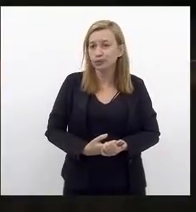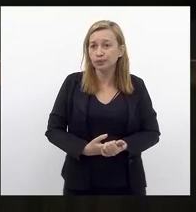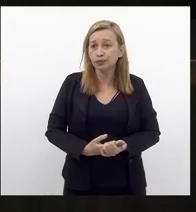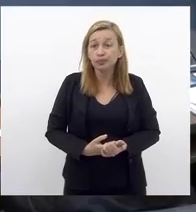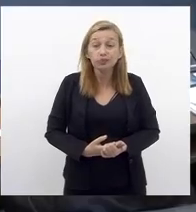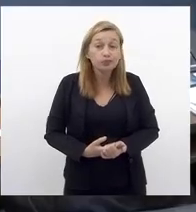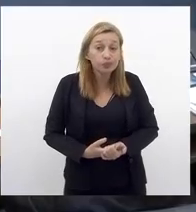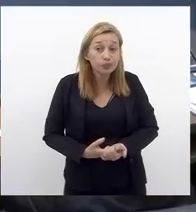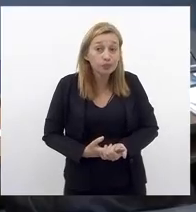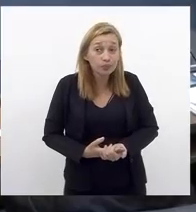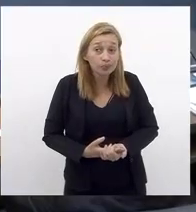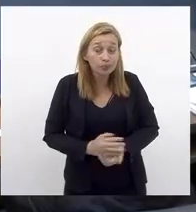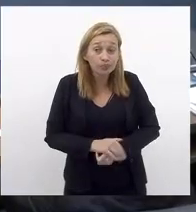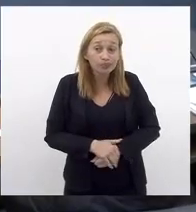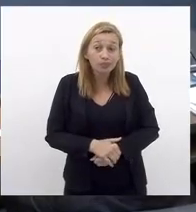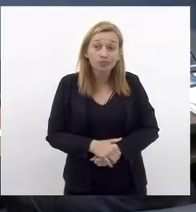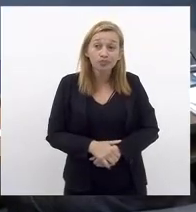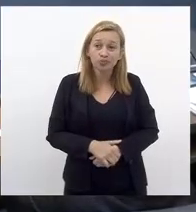E aí